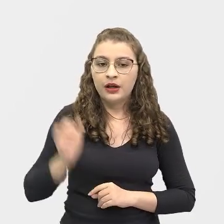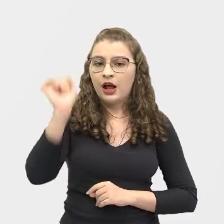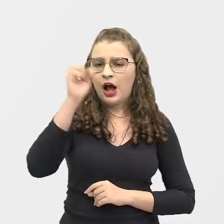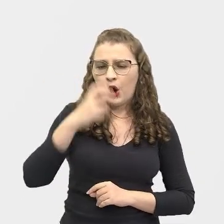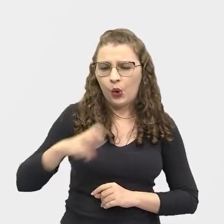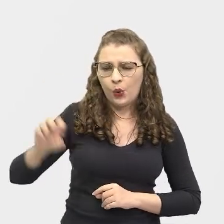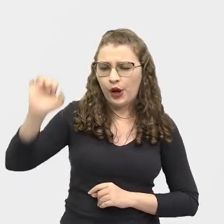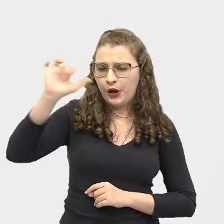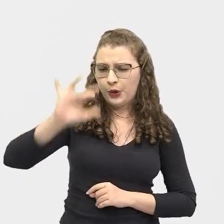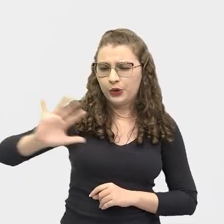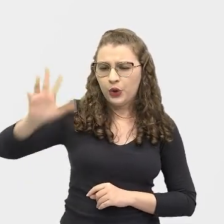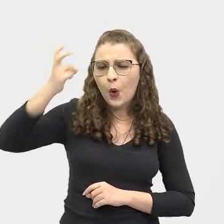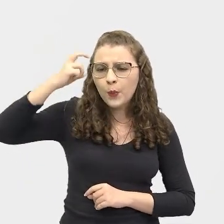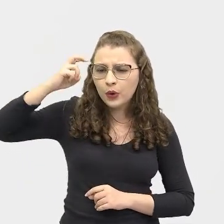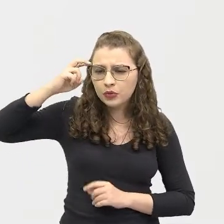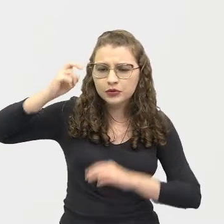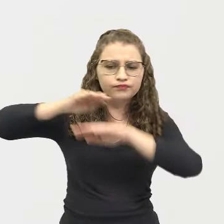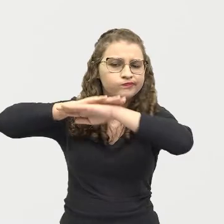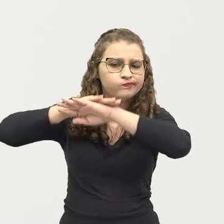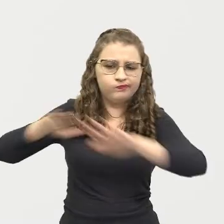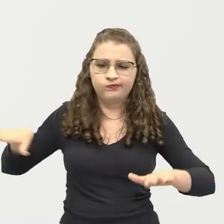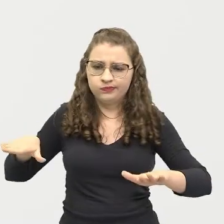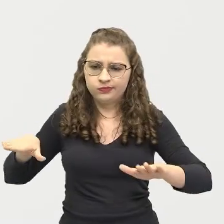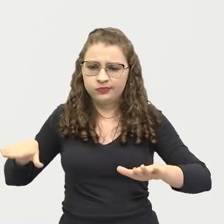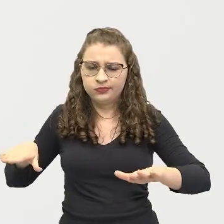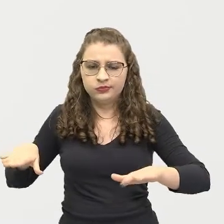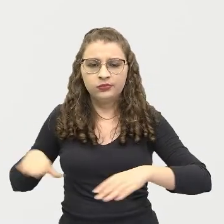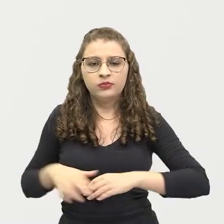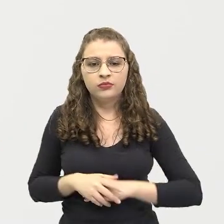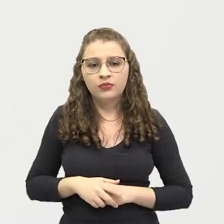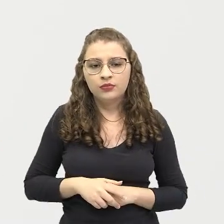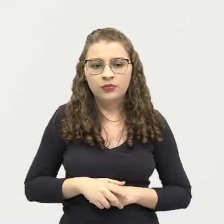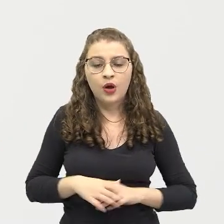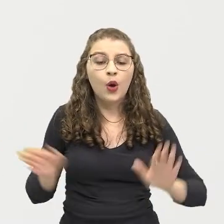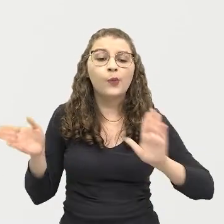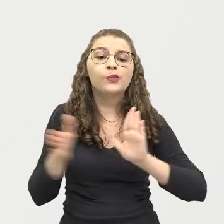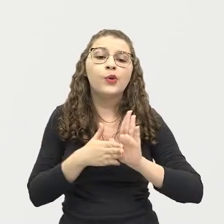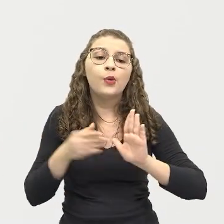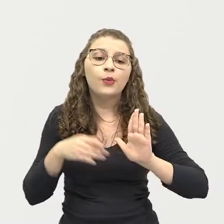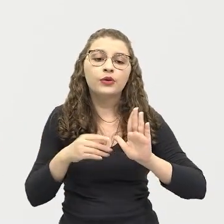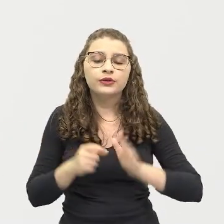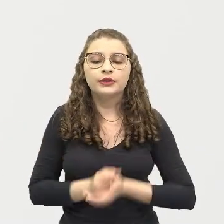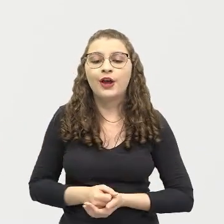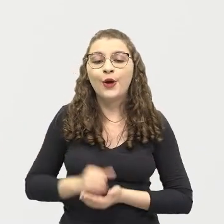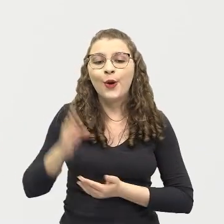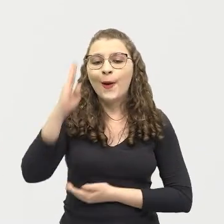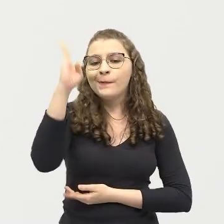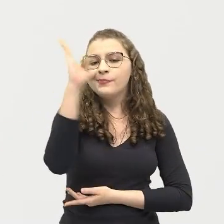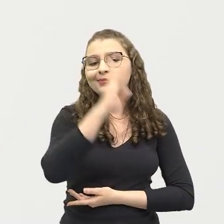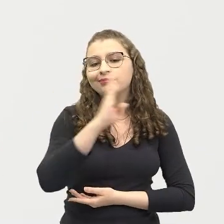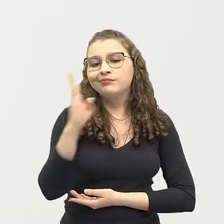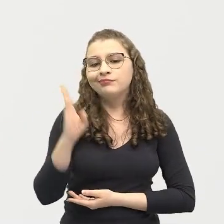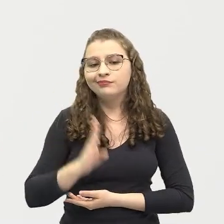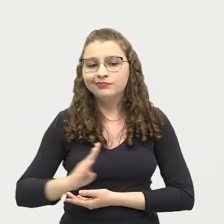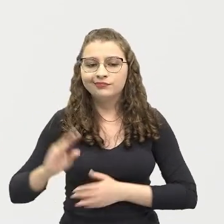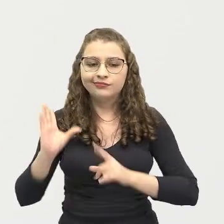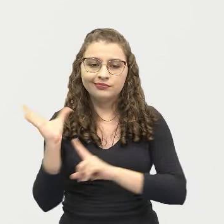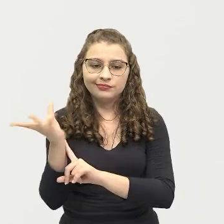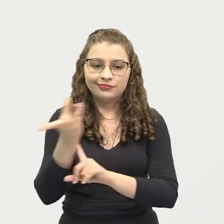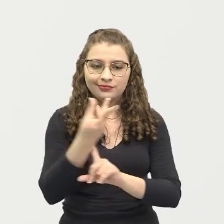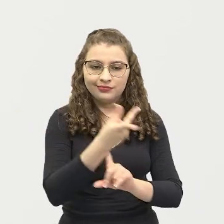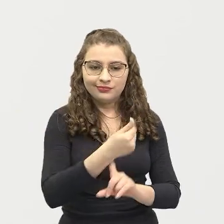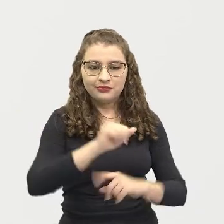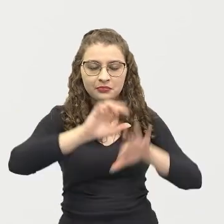europeizante, olha só, aqui, ó, romper com a cultura europeizante, ao propor o abrasileiramento nas